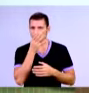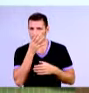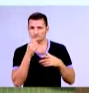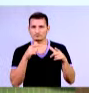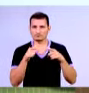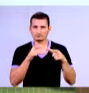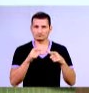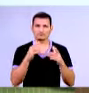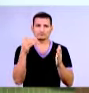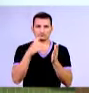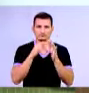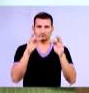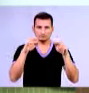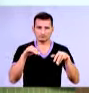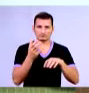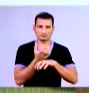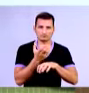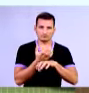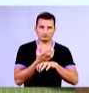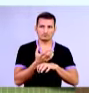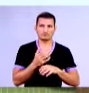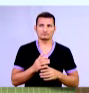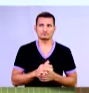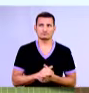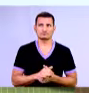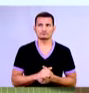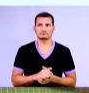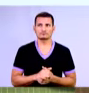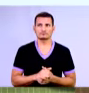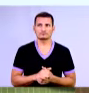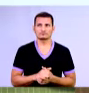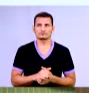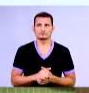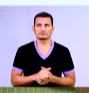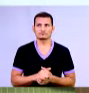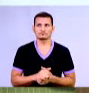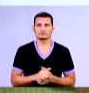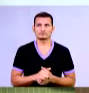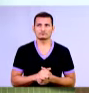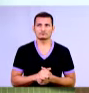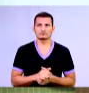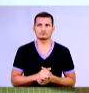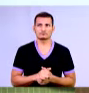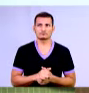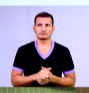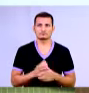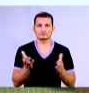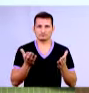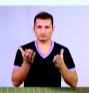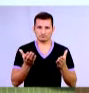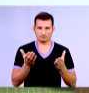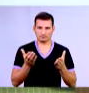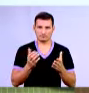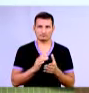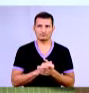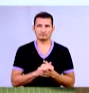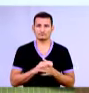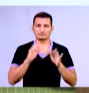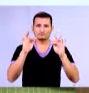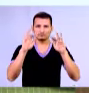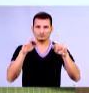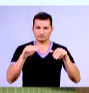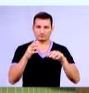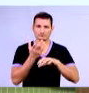trabalhos até o final da nossa disciplina. Então, nós vamos ficar nessa expectativa aí, né. Agora, já na parte final da nossa disciplina, né, nós já